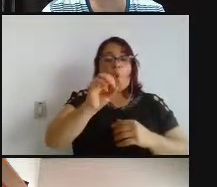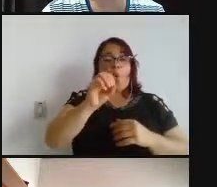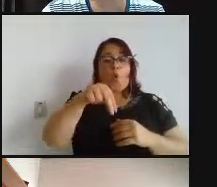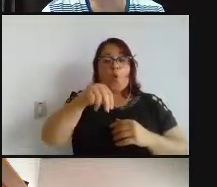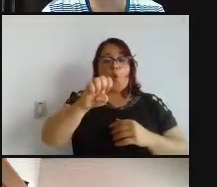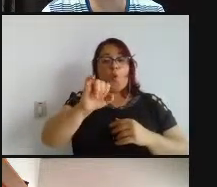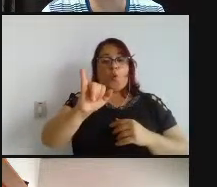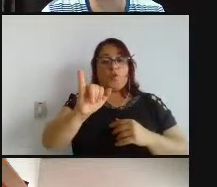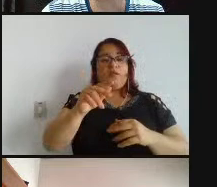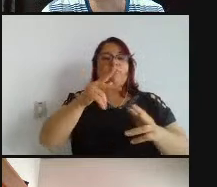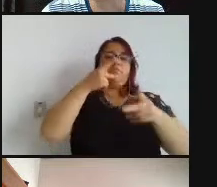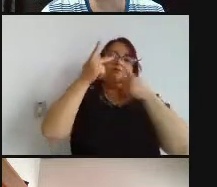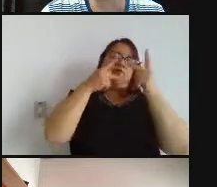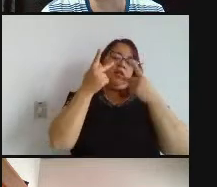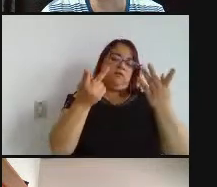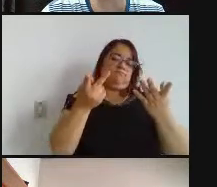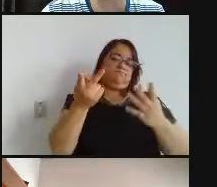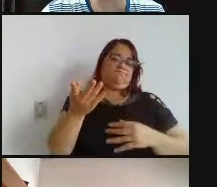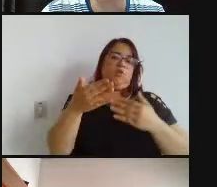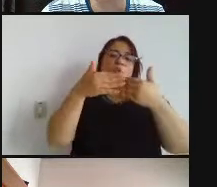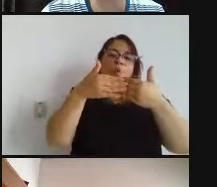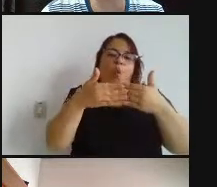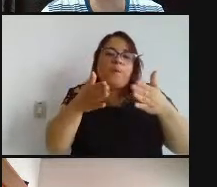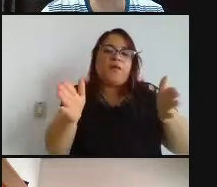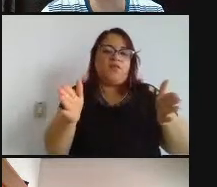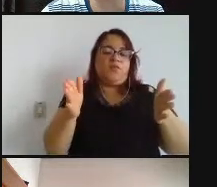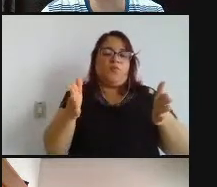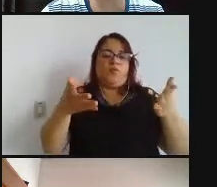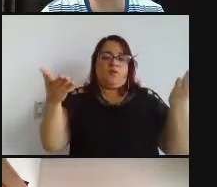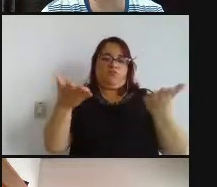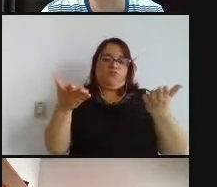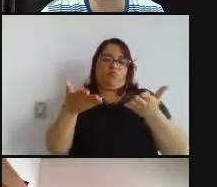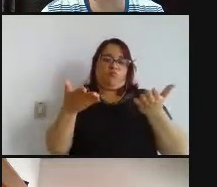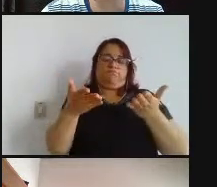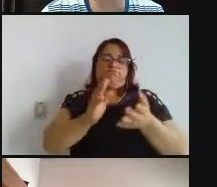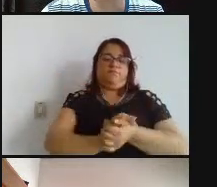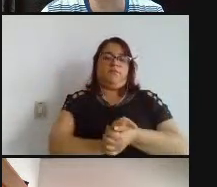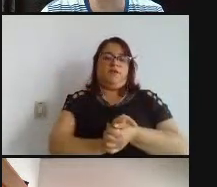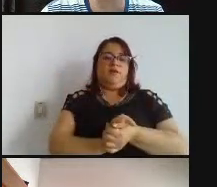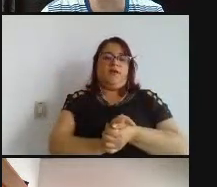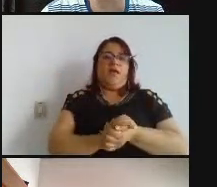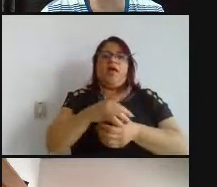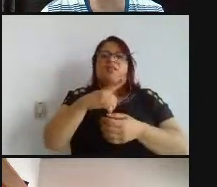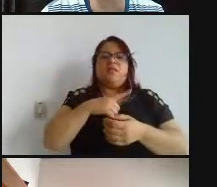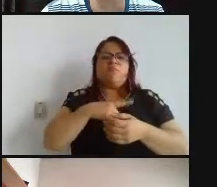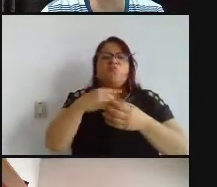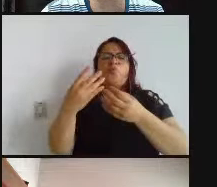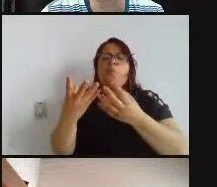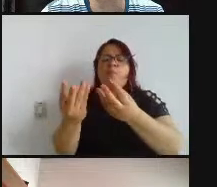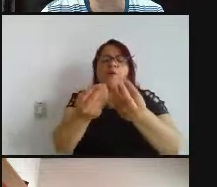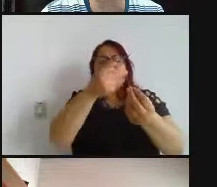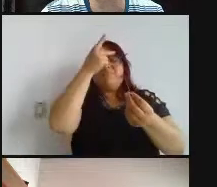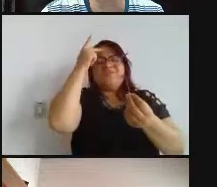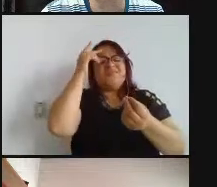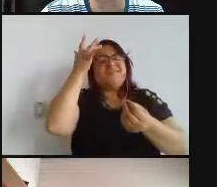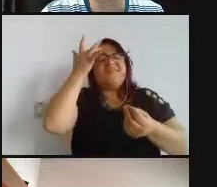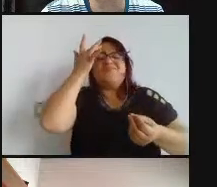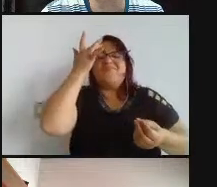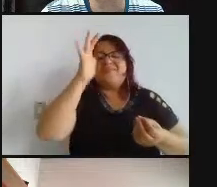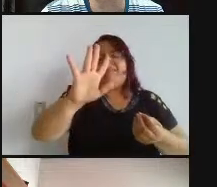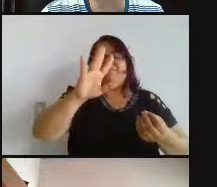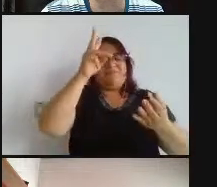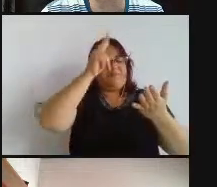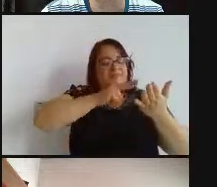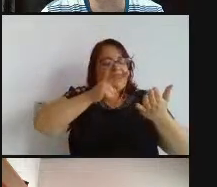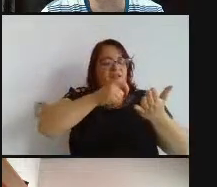desse evento. Nós temos 11 milhões de analfabetos, mas essas pessoas que